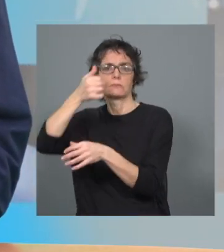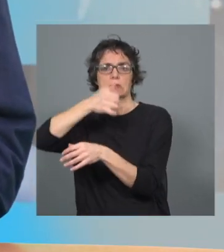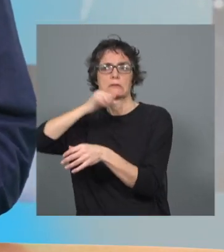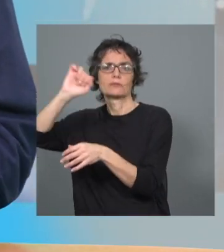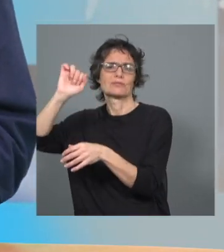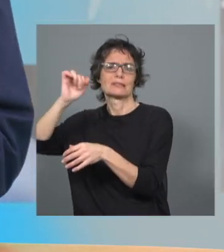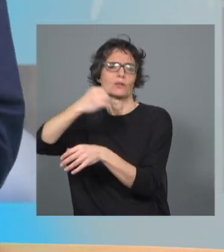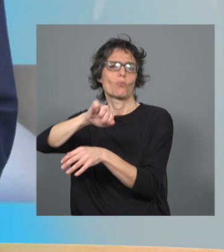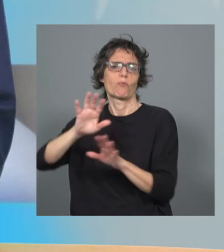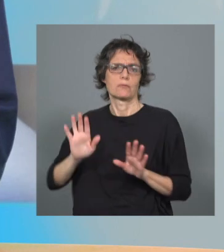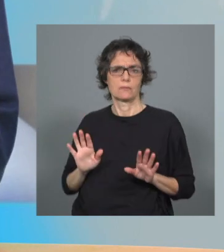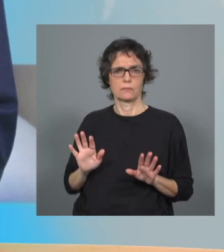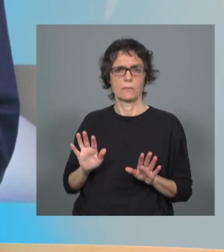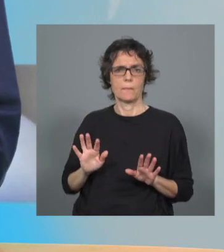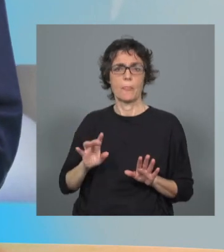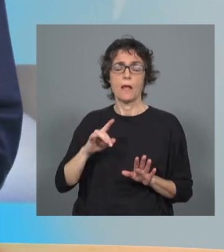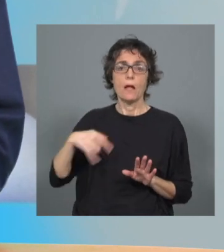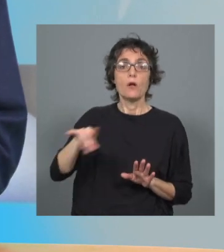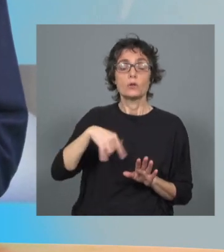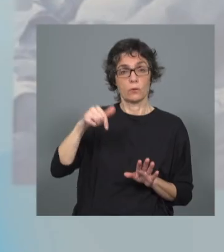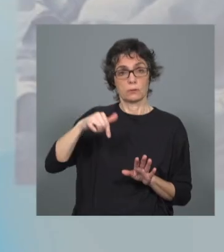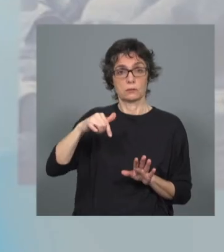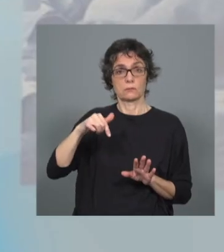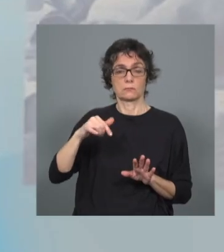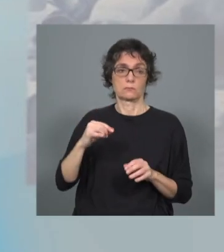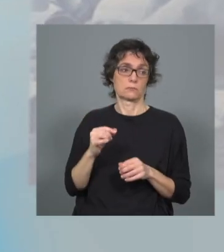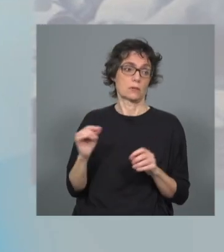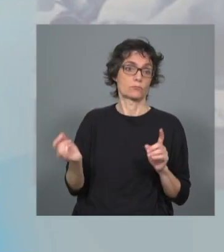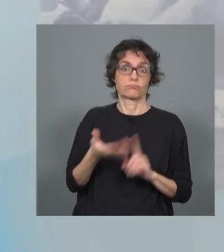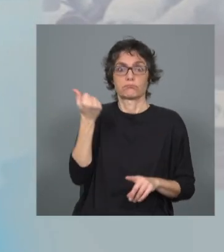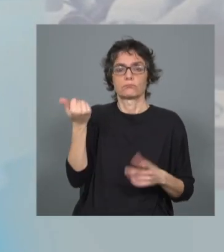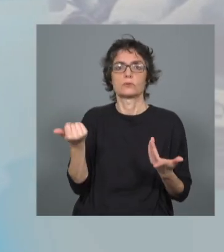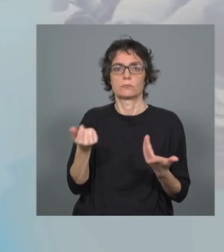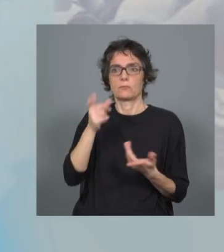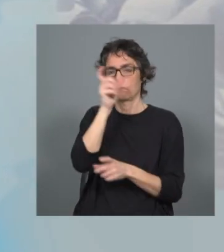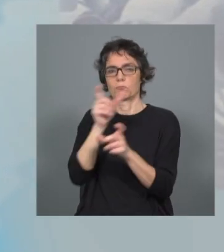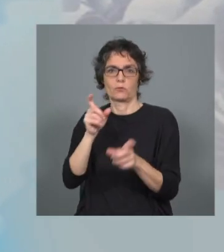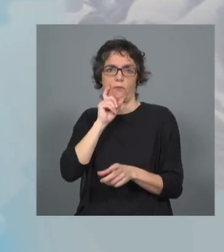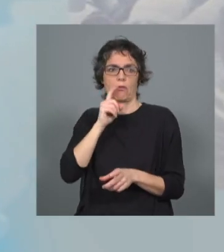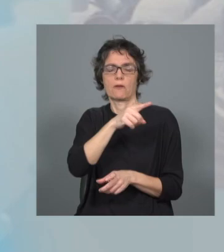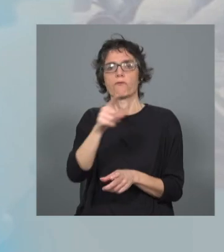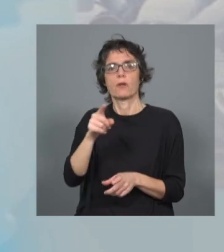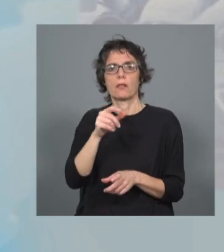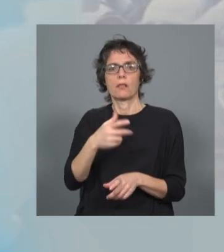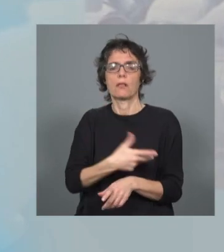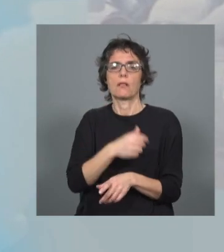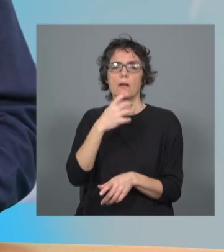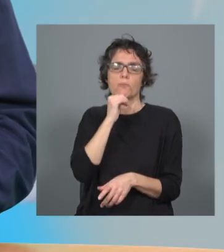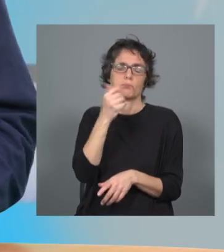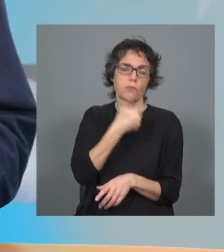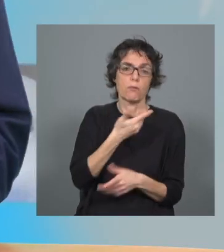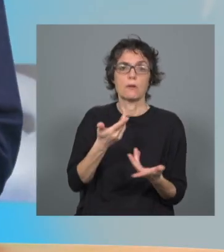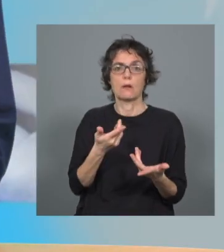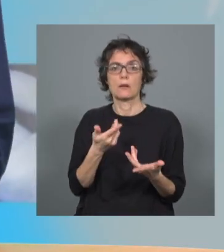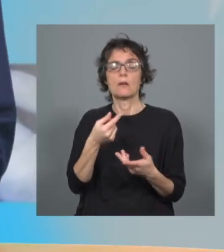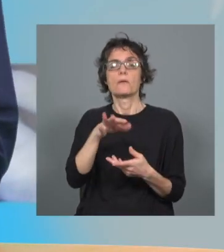explicitamente foi saudada como uma vitória pelos defensores da eutanásia, como sendo, o Tribunal está aqui a dizer-nos, basta tratarem deste assunto porque o resto não há